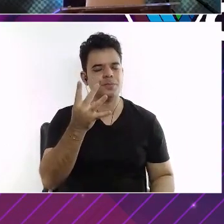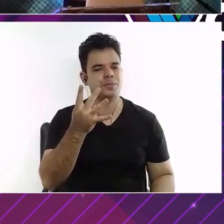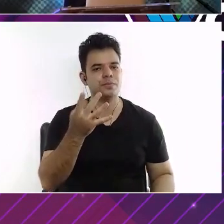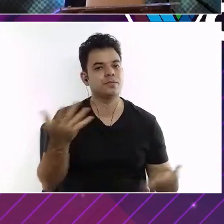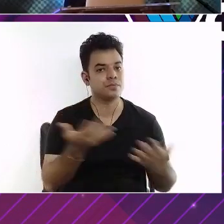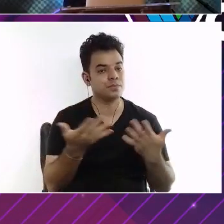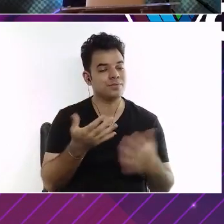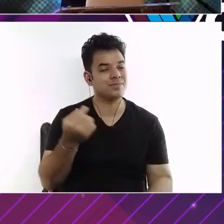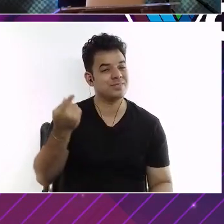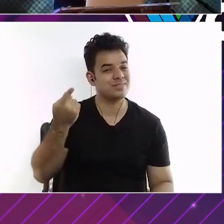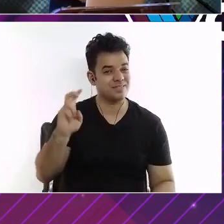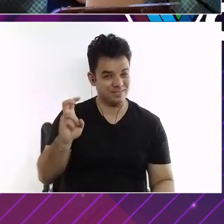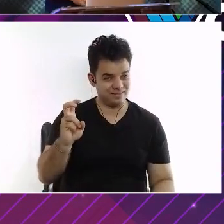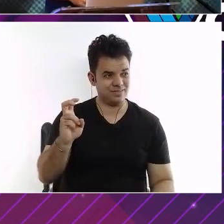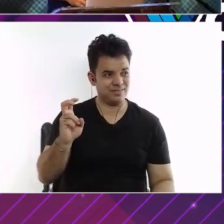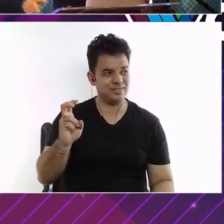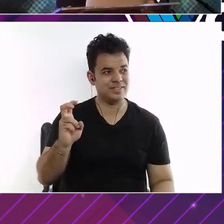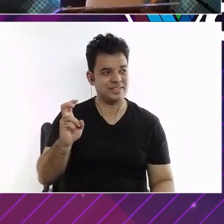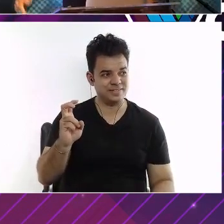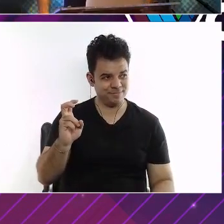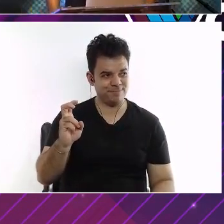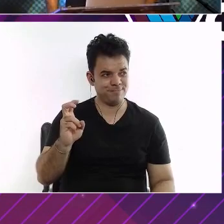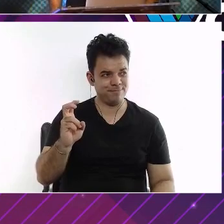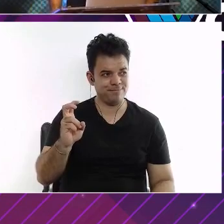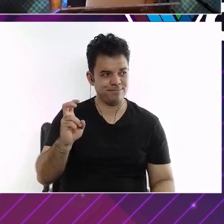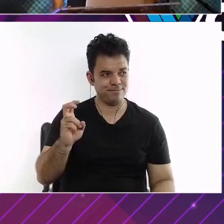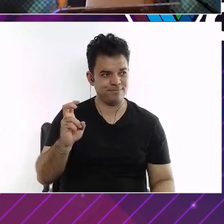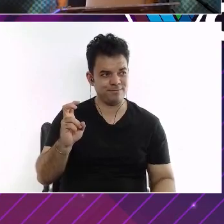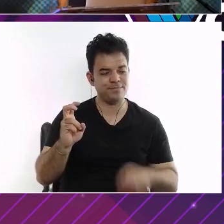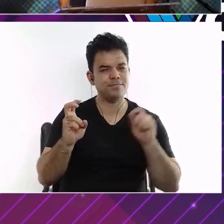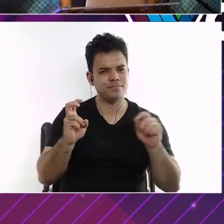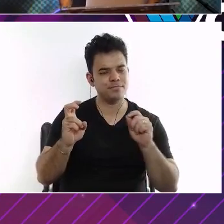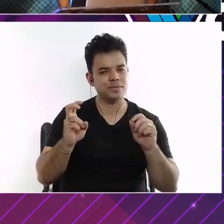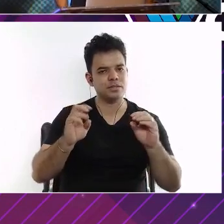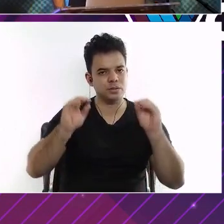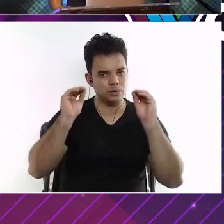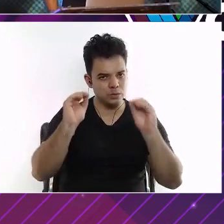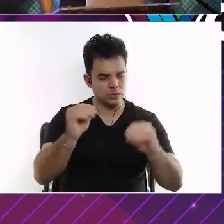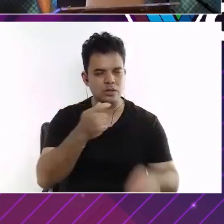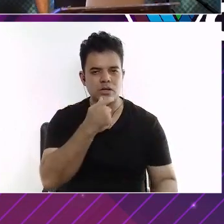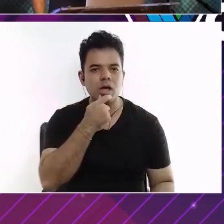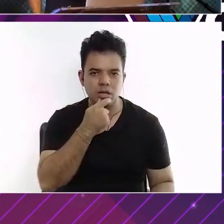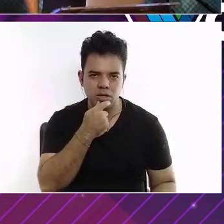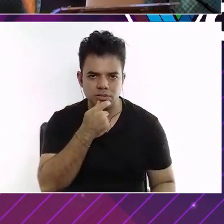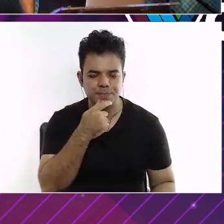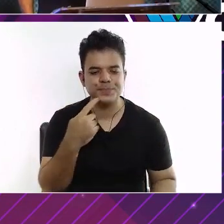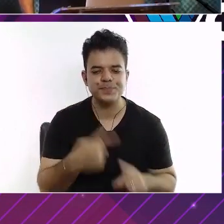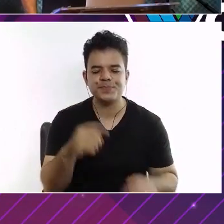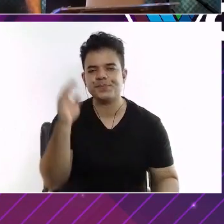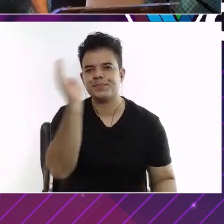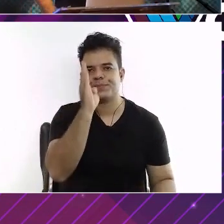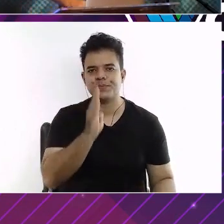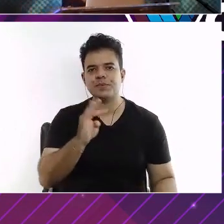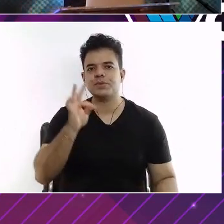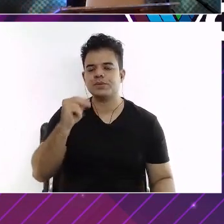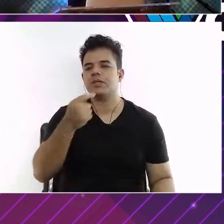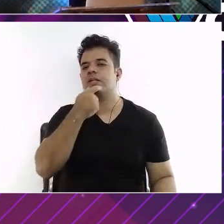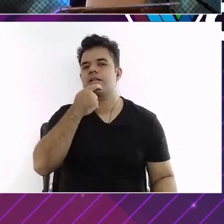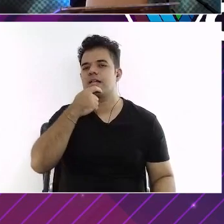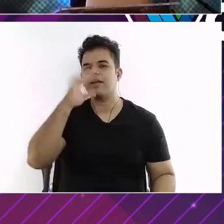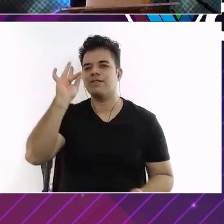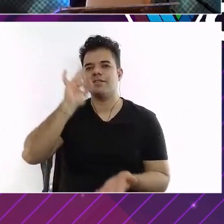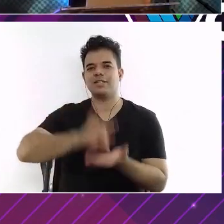15º ponto que eu deliberadamente escrevi em inglês, porque no Brasil tudo que é dito em inglês é verdade.